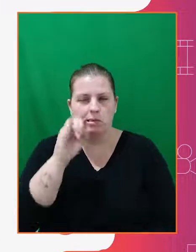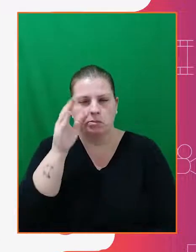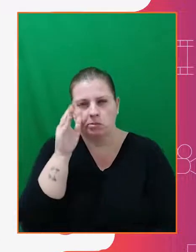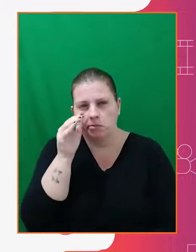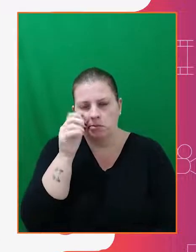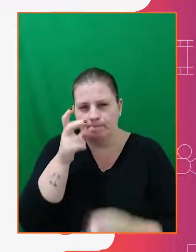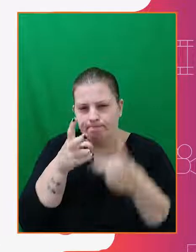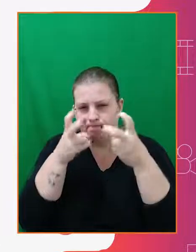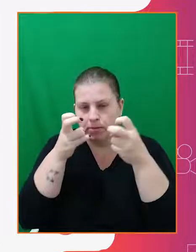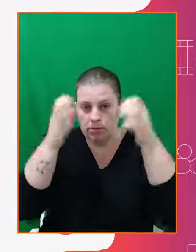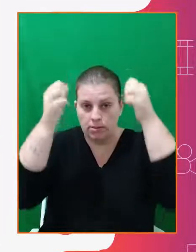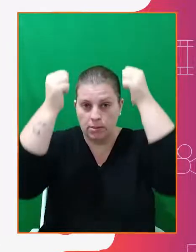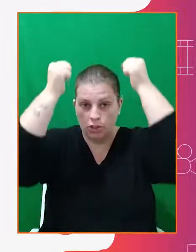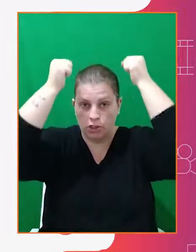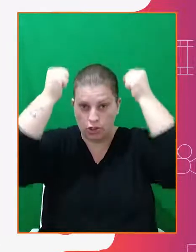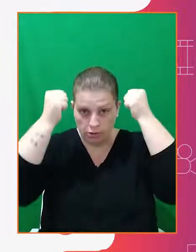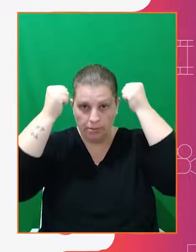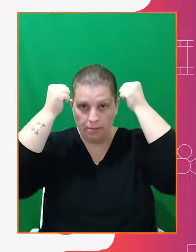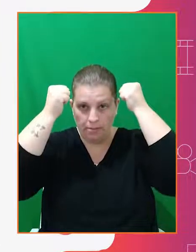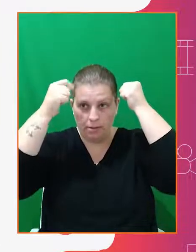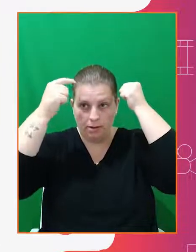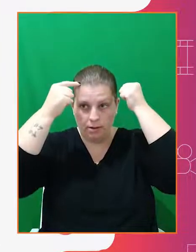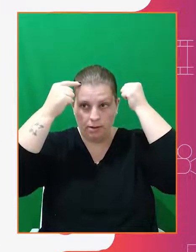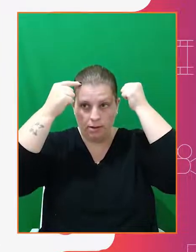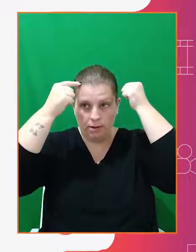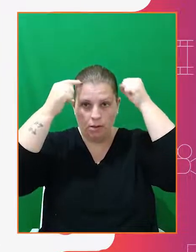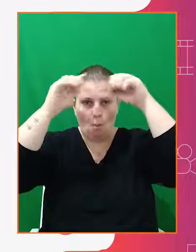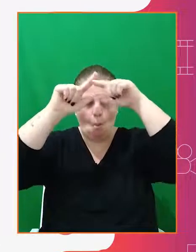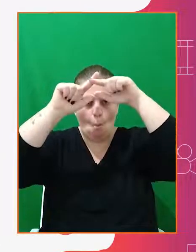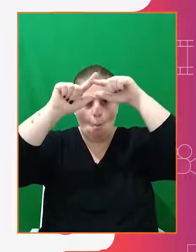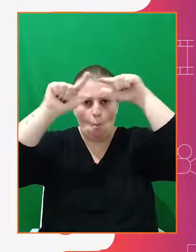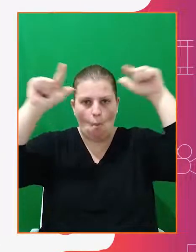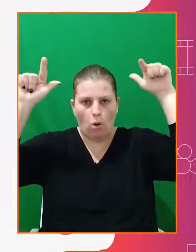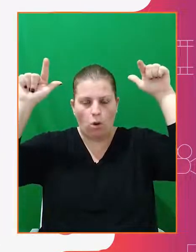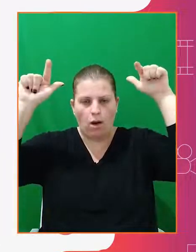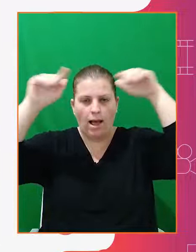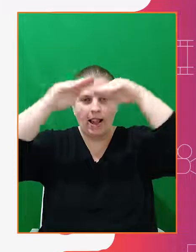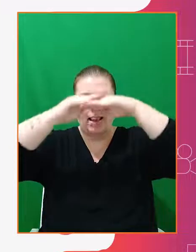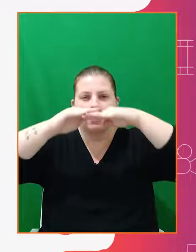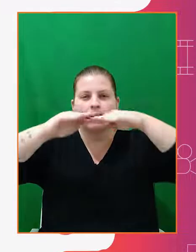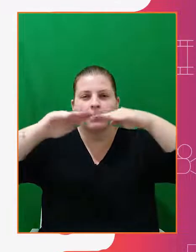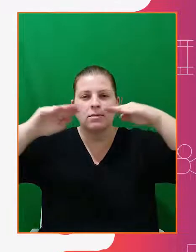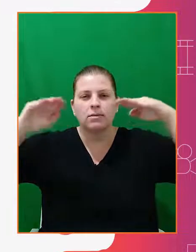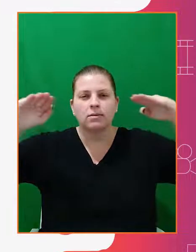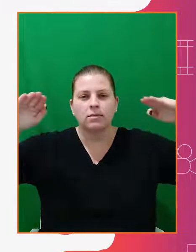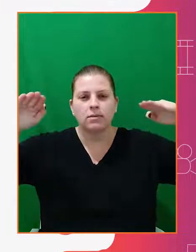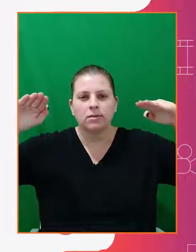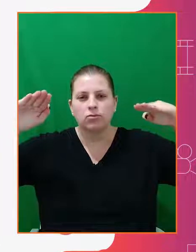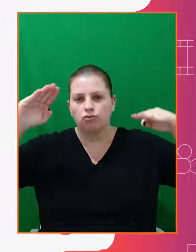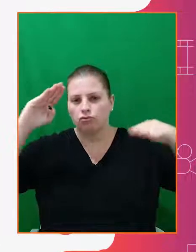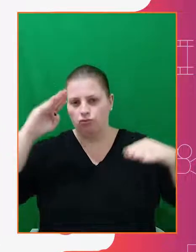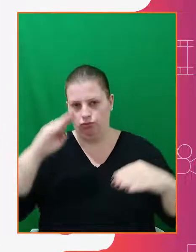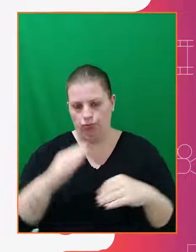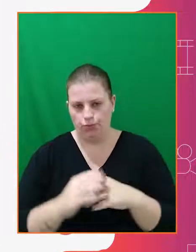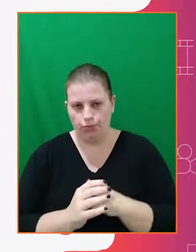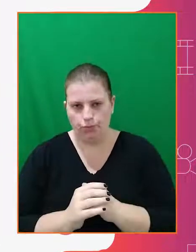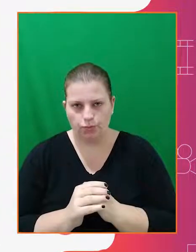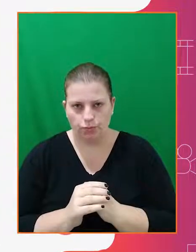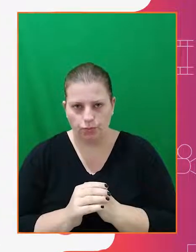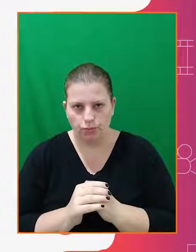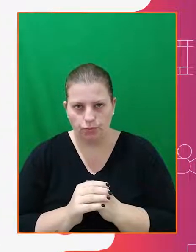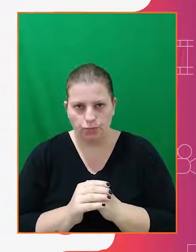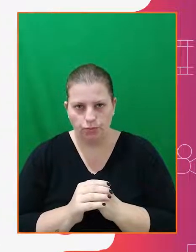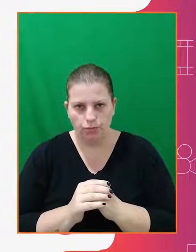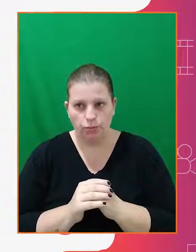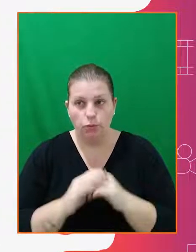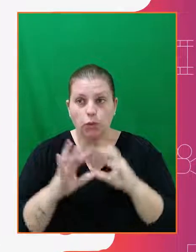chapéu, percebemos o contraste de uma textura lisa, trazida pelas linhas em apenas uma direção. Toda